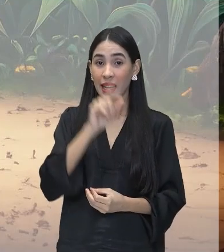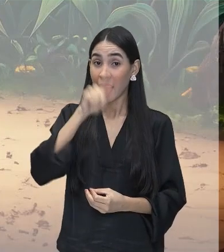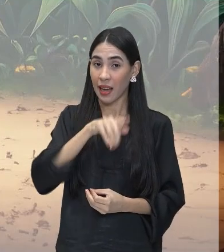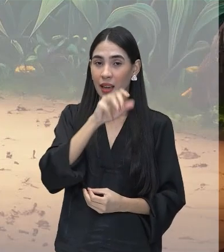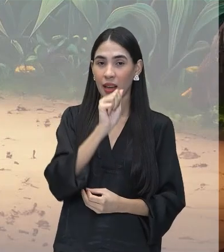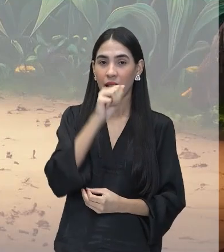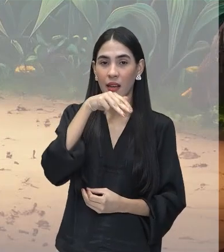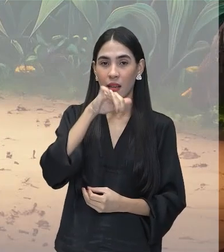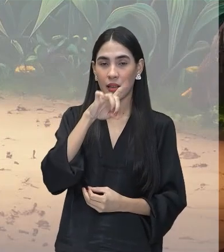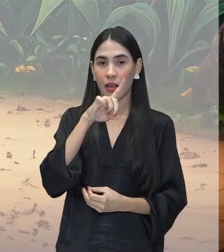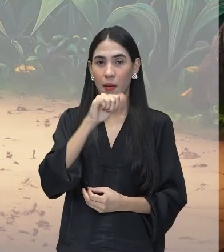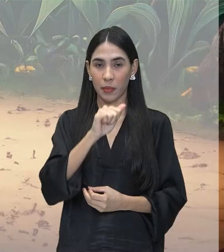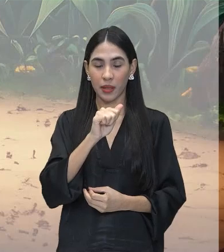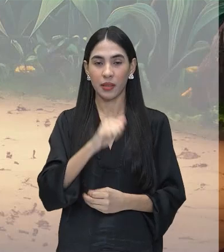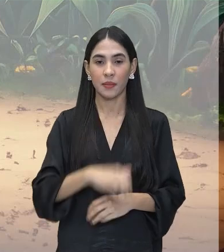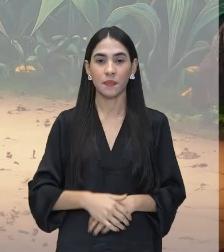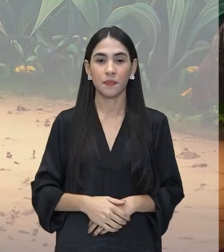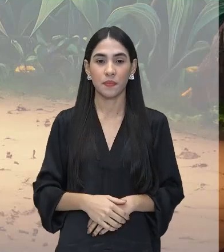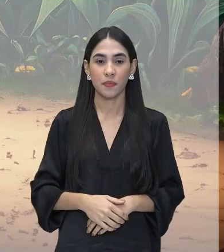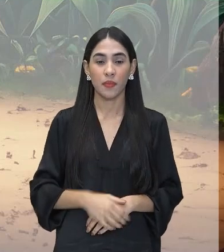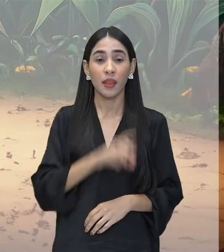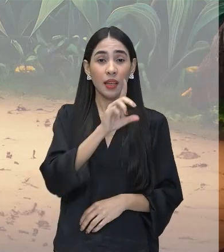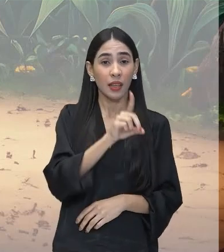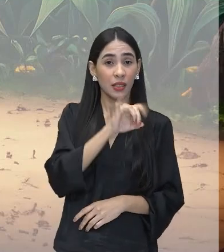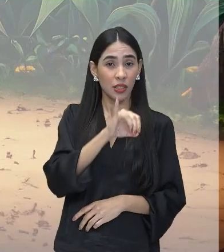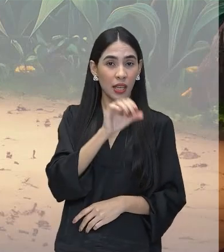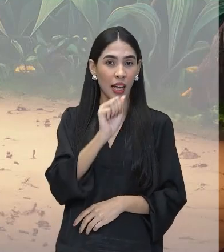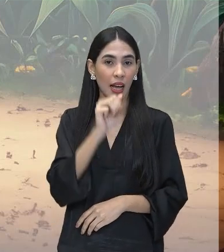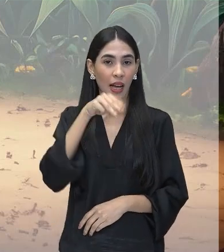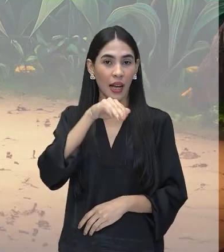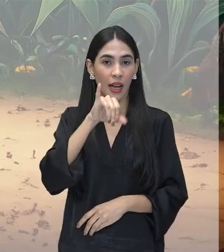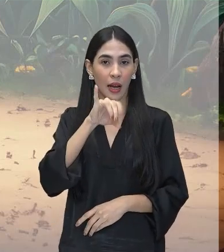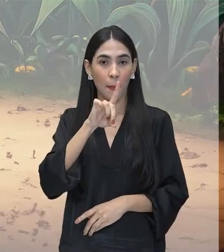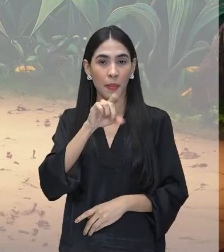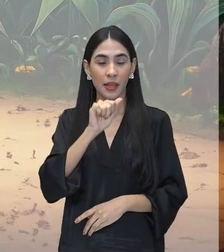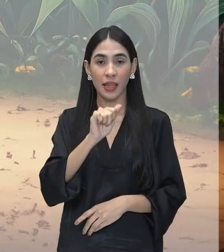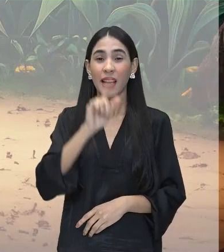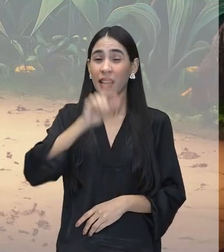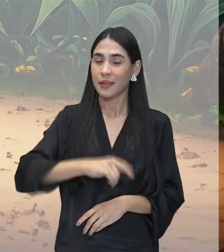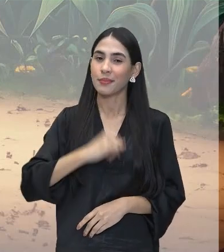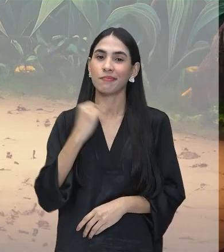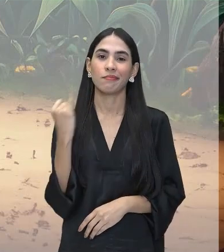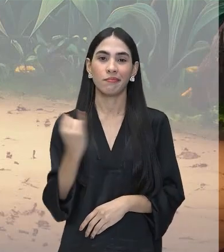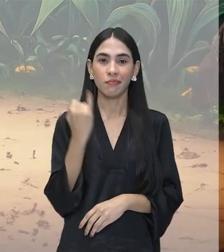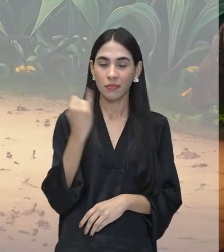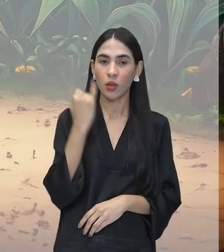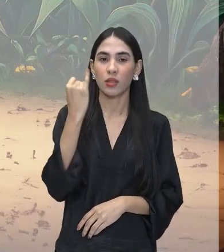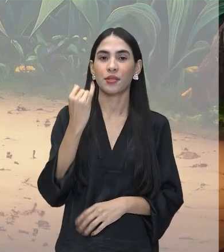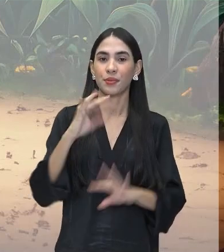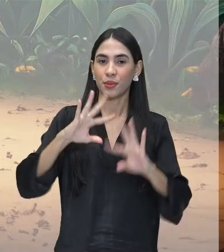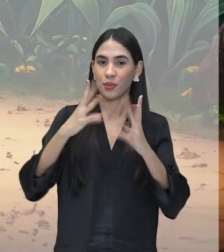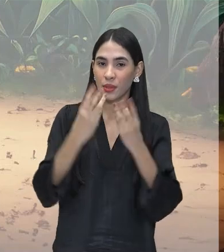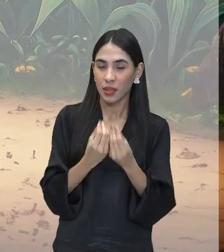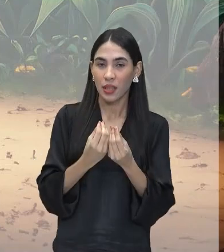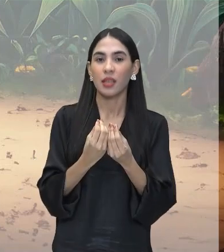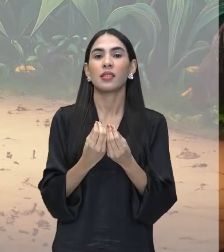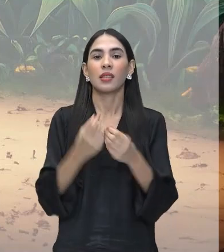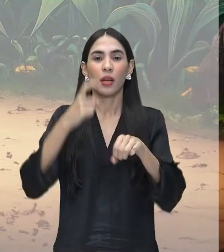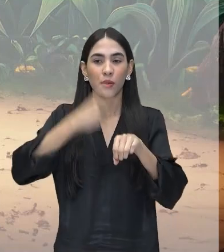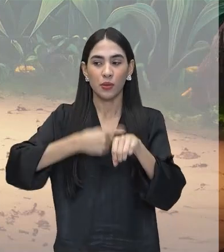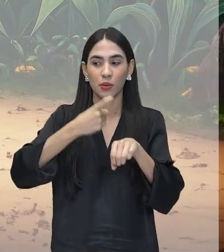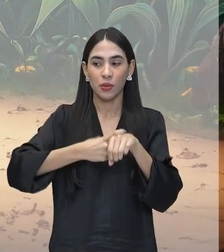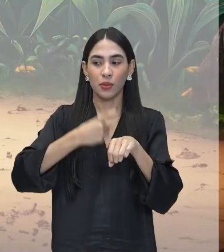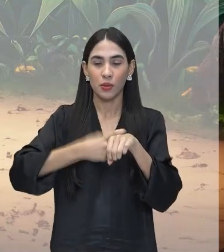né, na verdade, diamida, e ela é muito importante, ela é uma substância sólida,